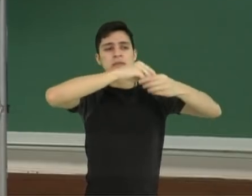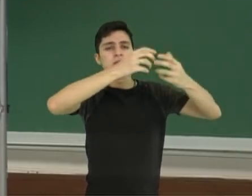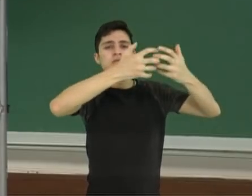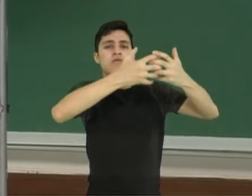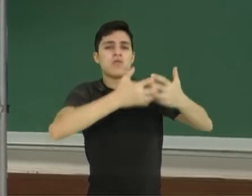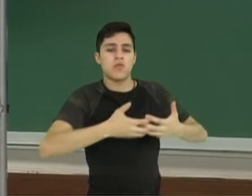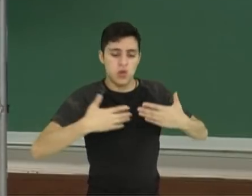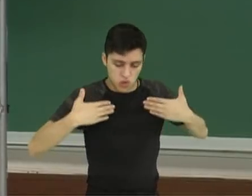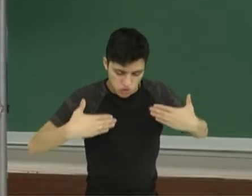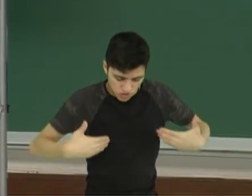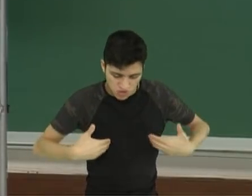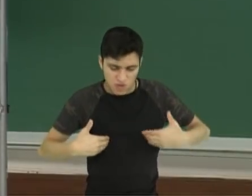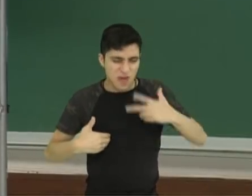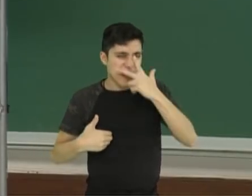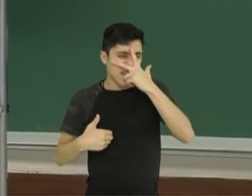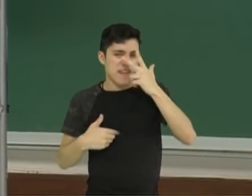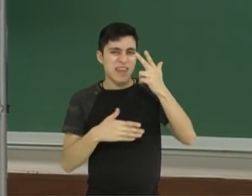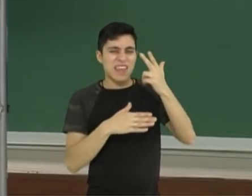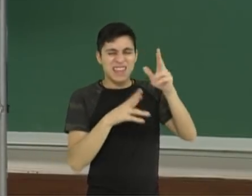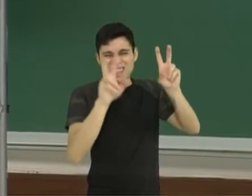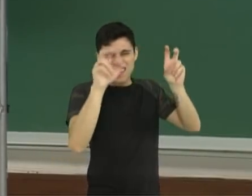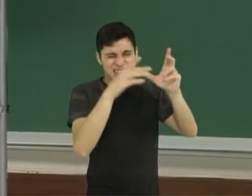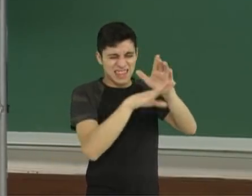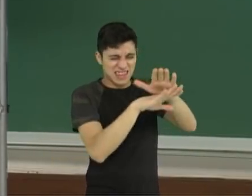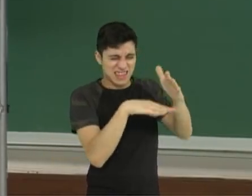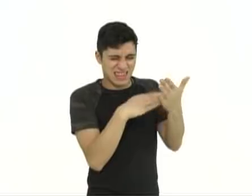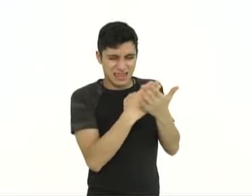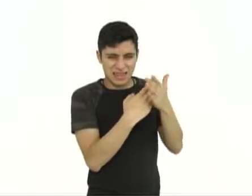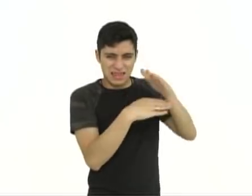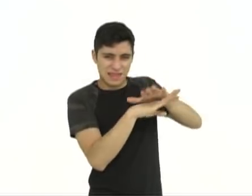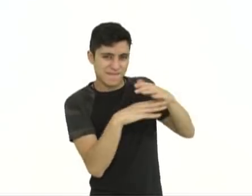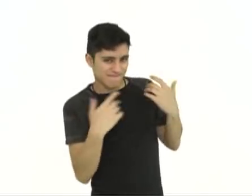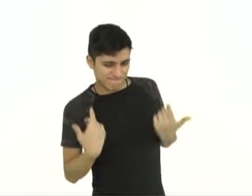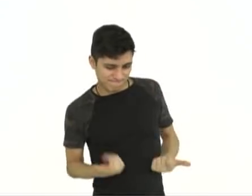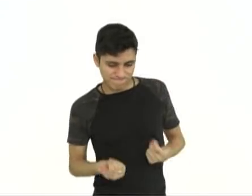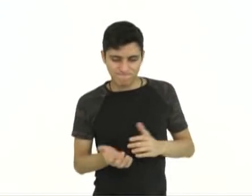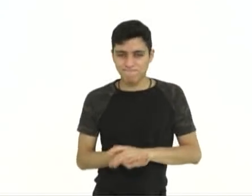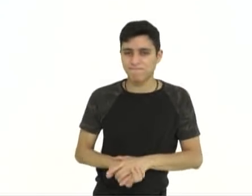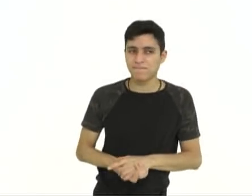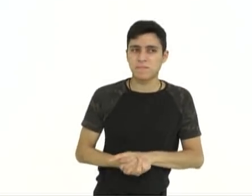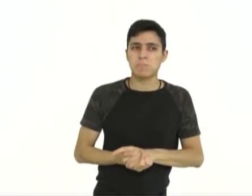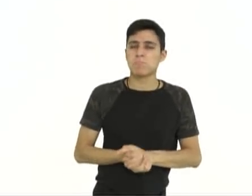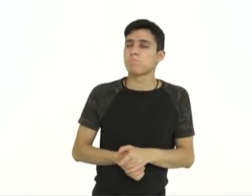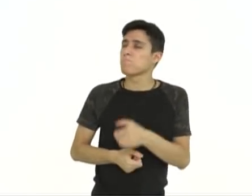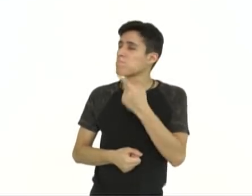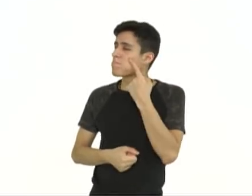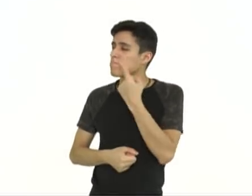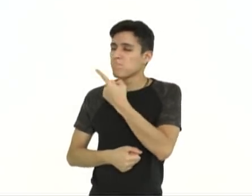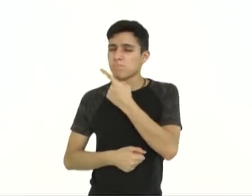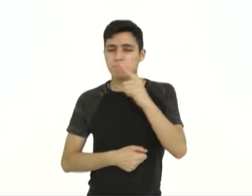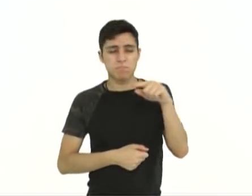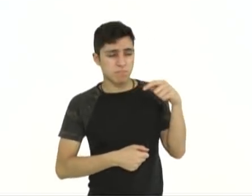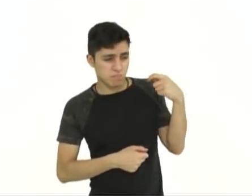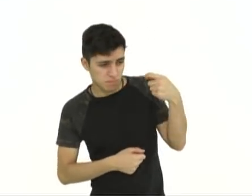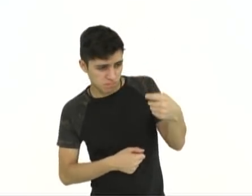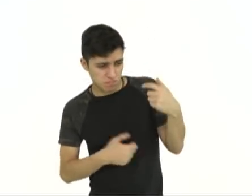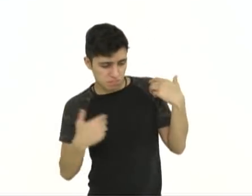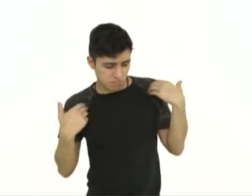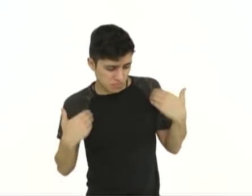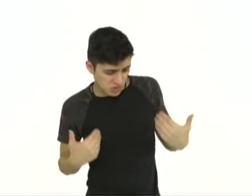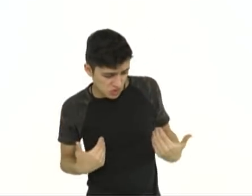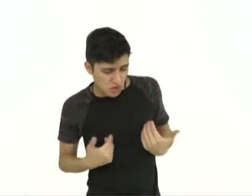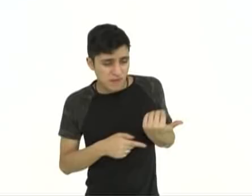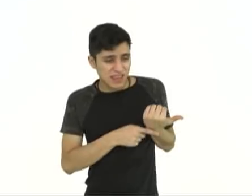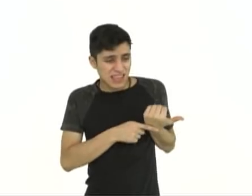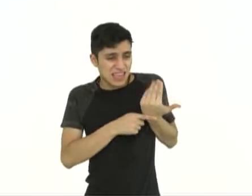o nosso corpo. Então vamos lá? Presta atenção comigo na tela. Ao olharmos o aspecto externo do corpo humano, foi o